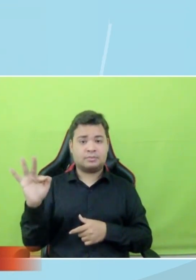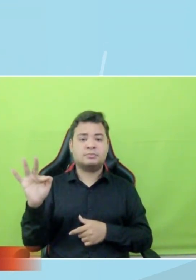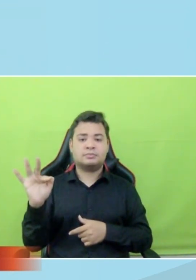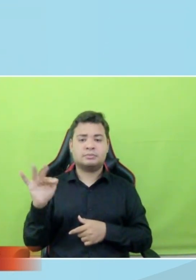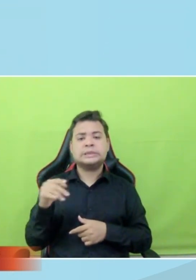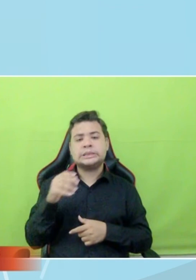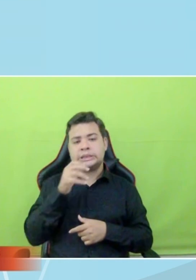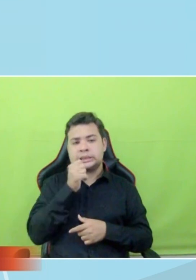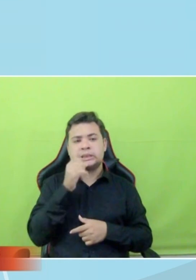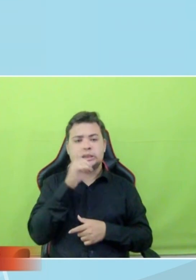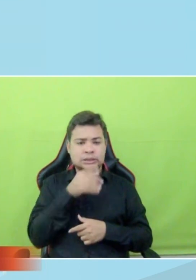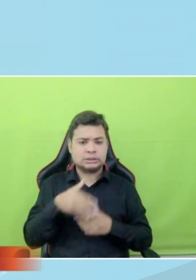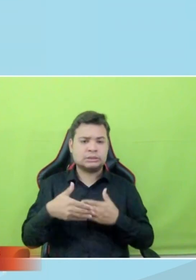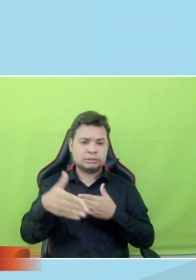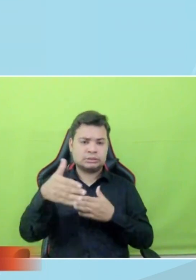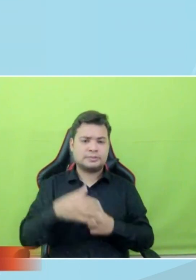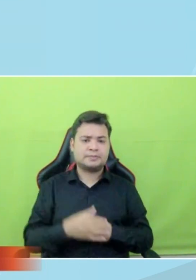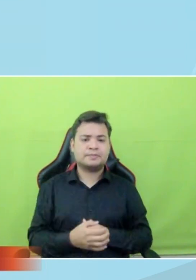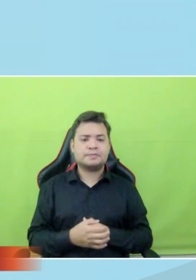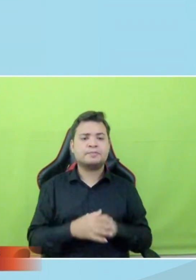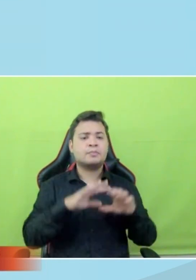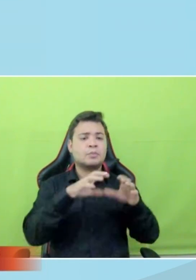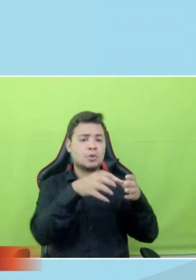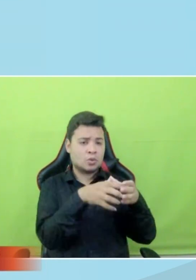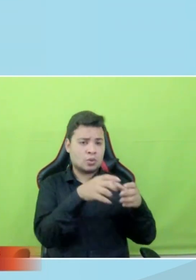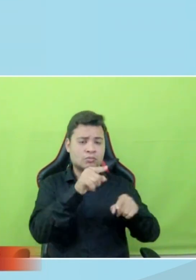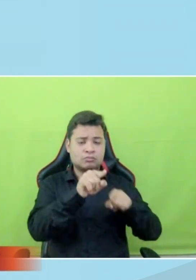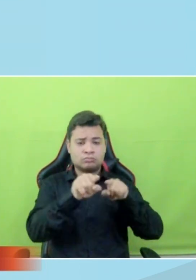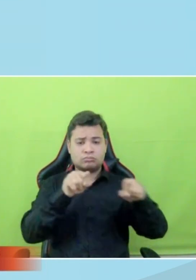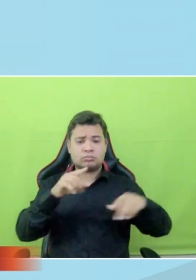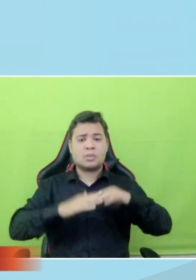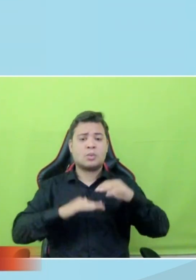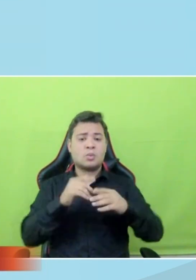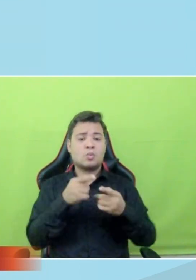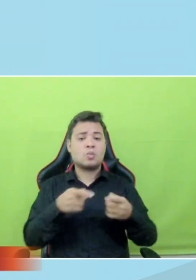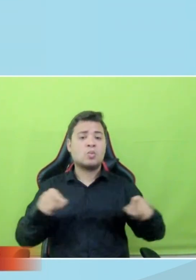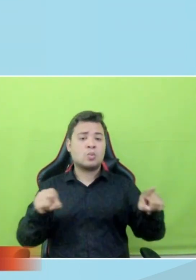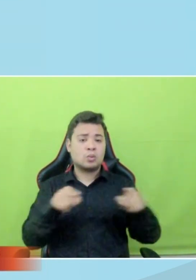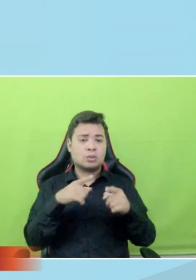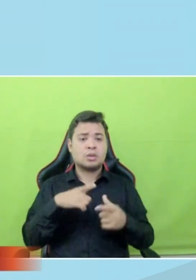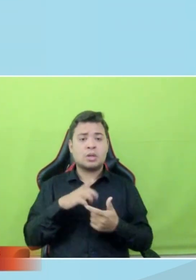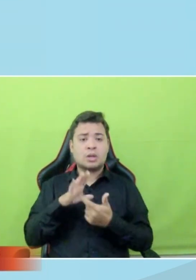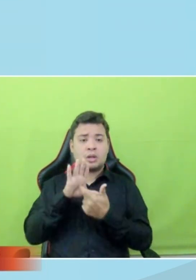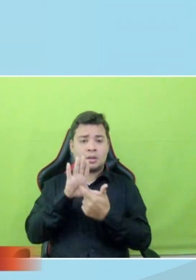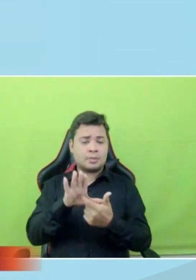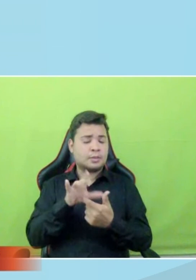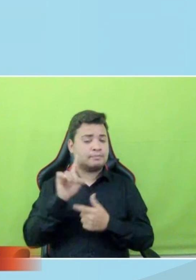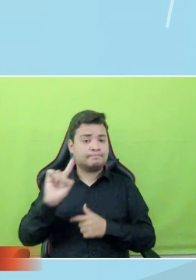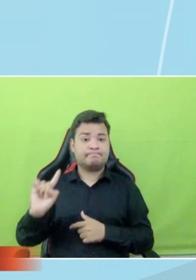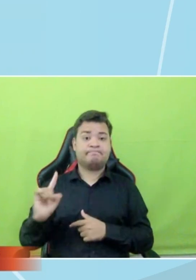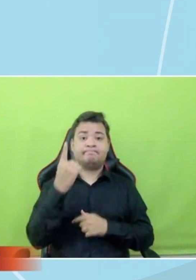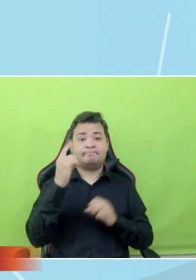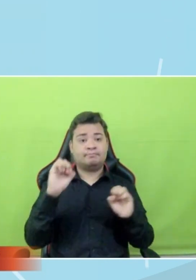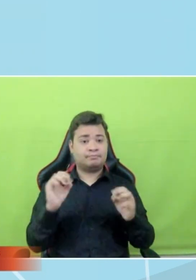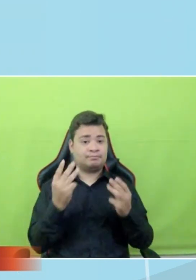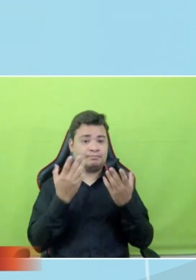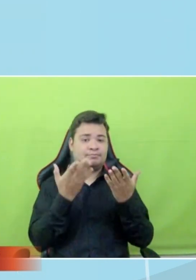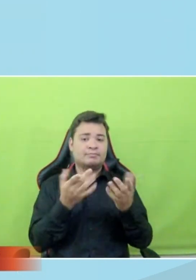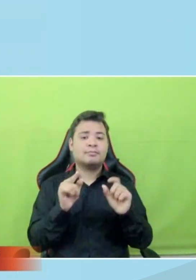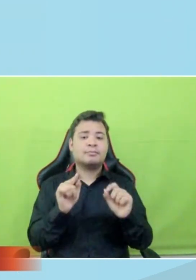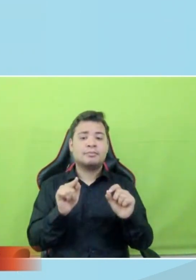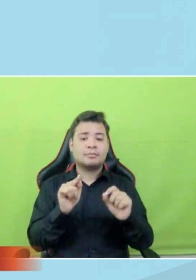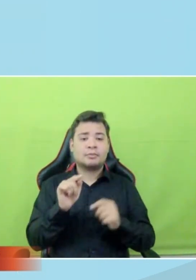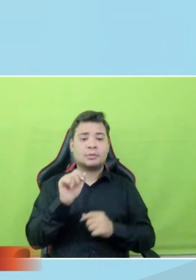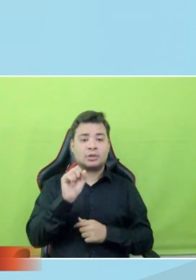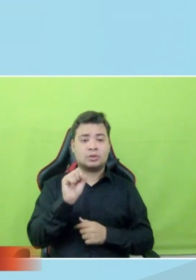né, desses grupos musicais vão apresentar um espetáculo inédito, Sonhos, o